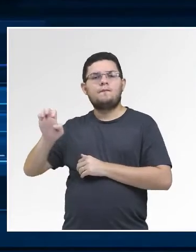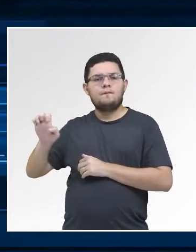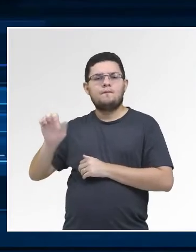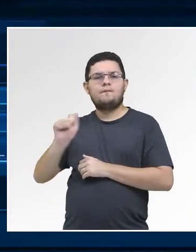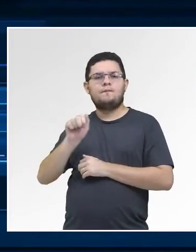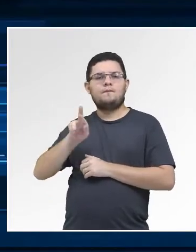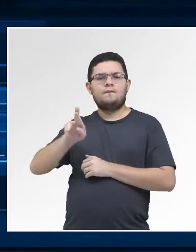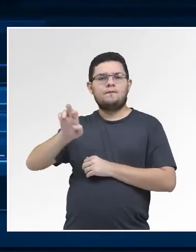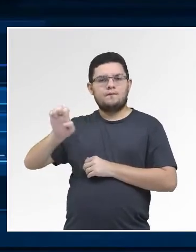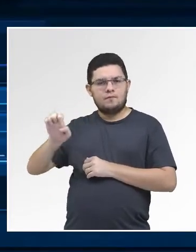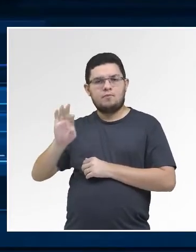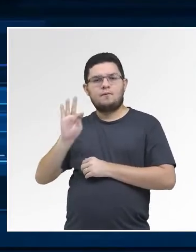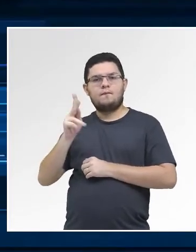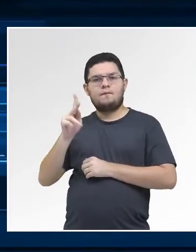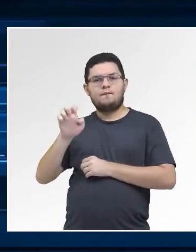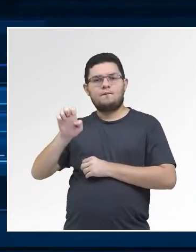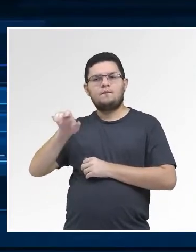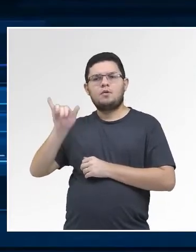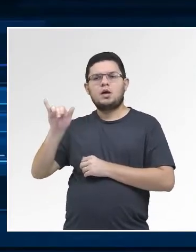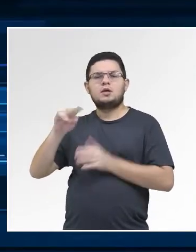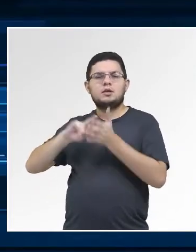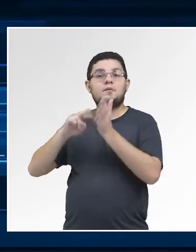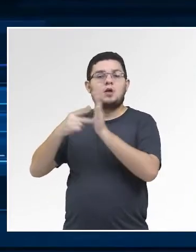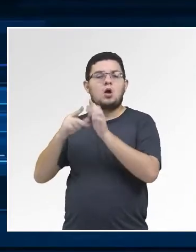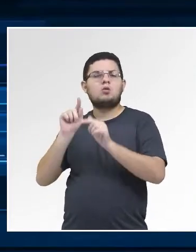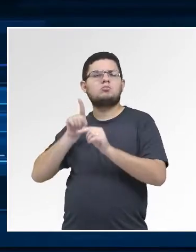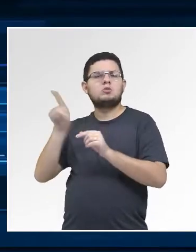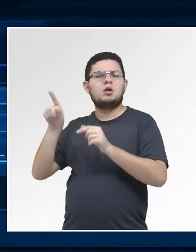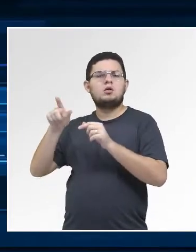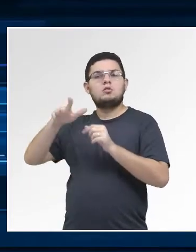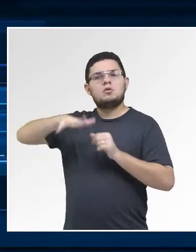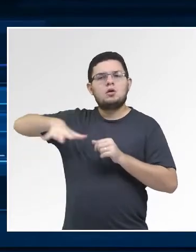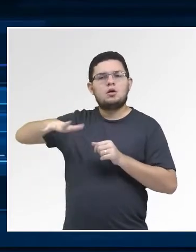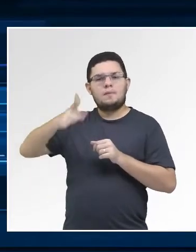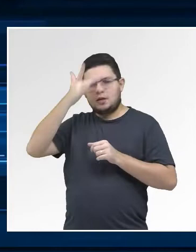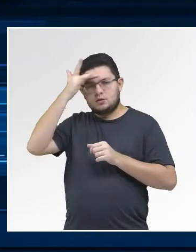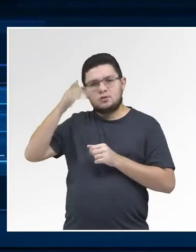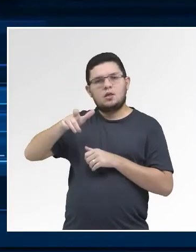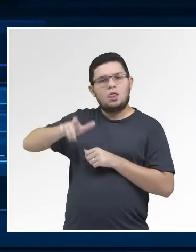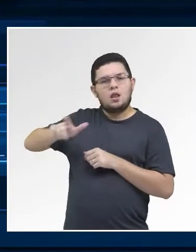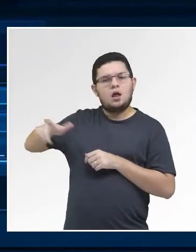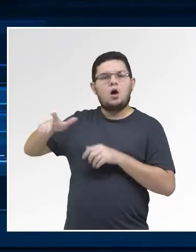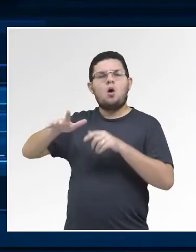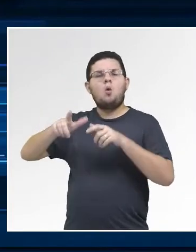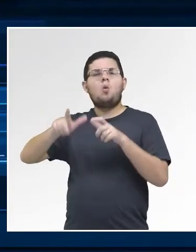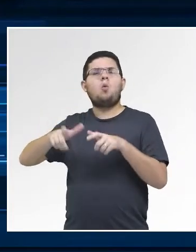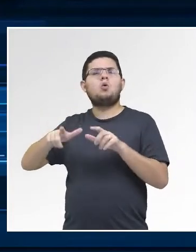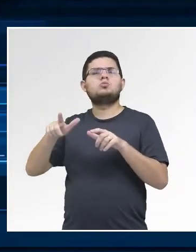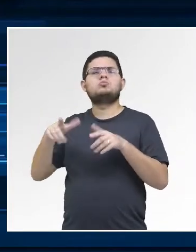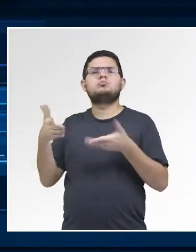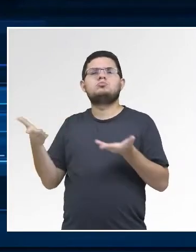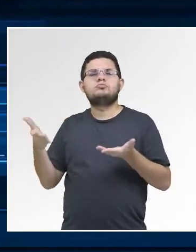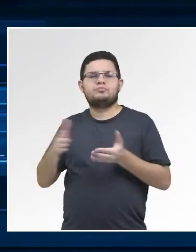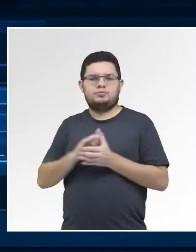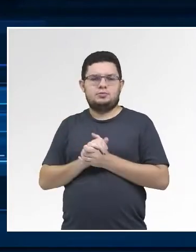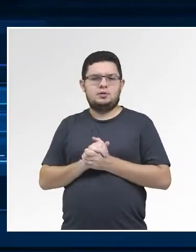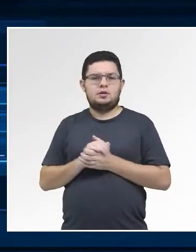lá, para as opções. They are all in a movie theater. Eles estão todos in a movie